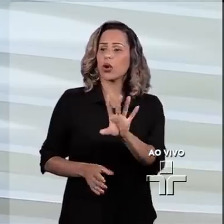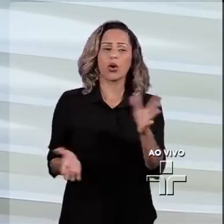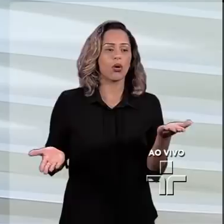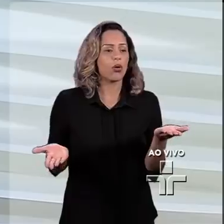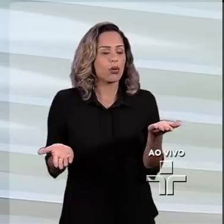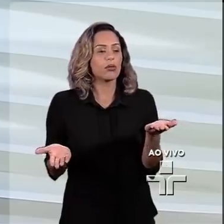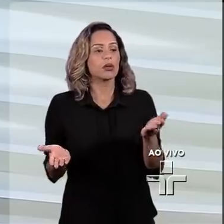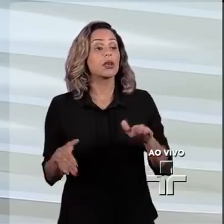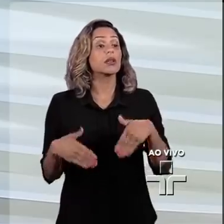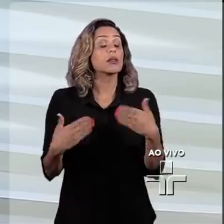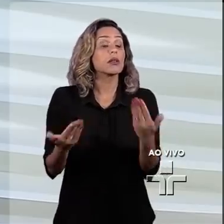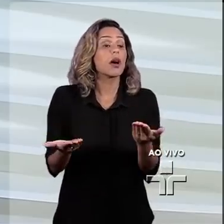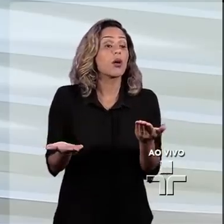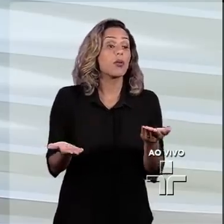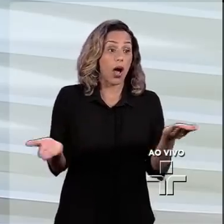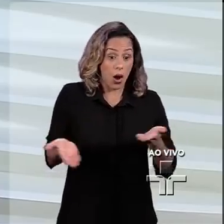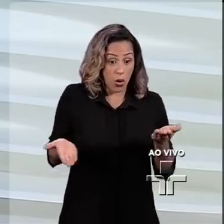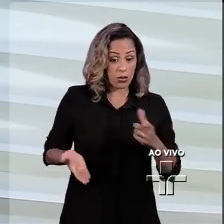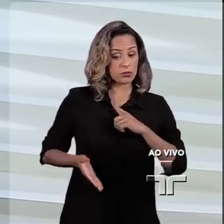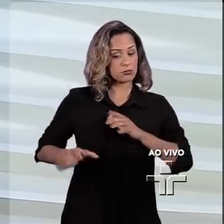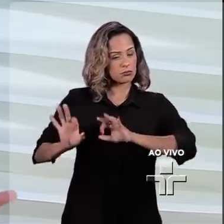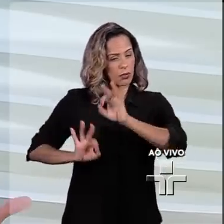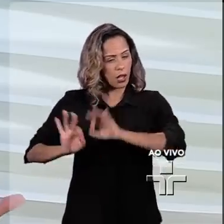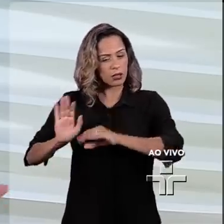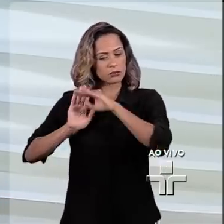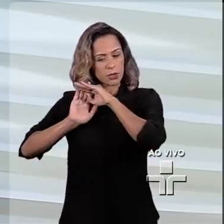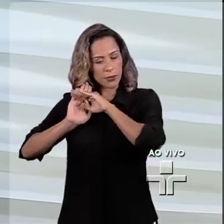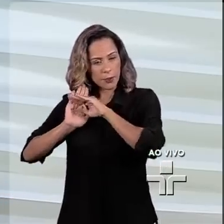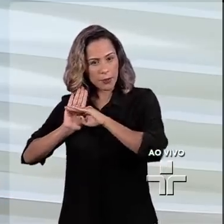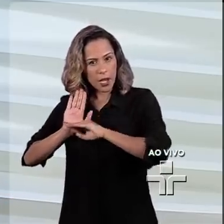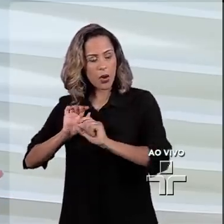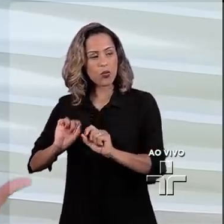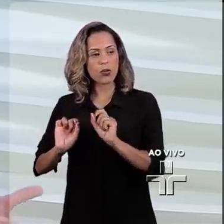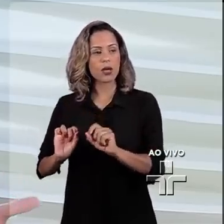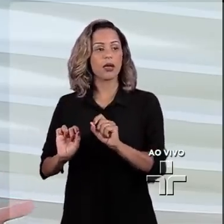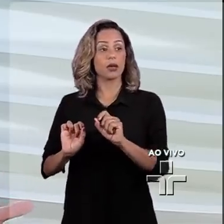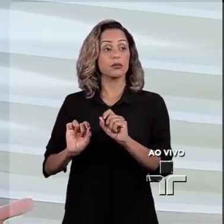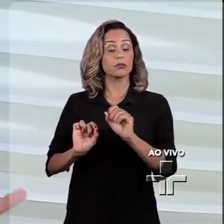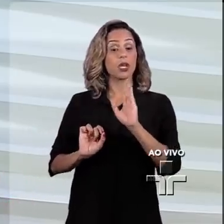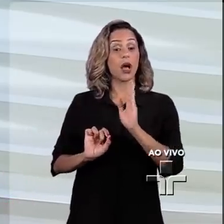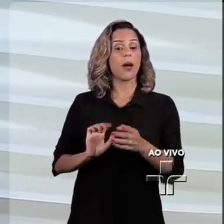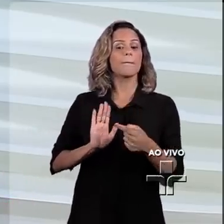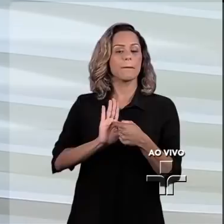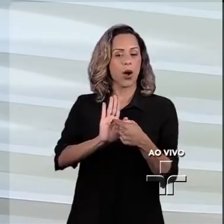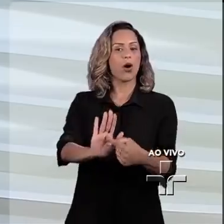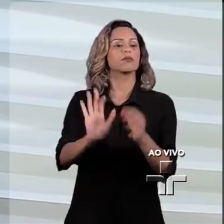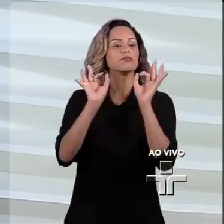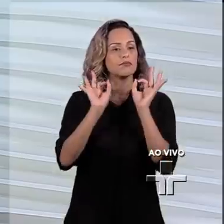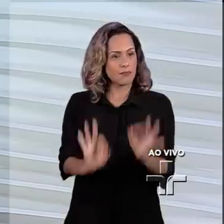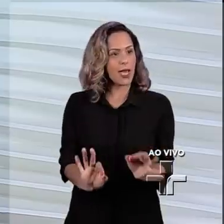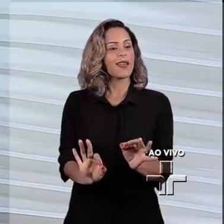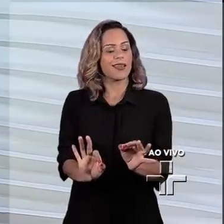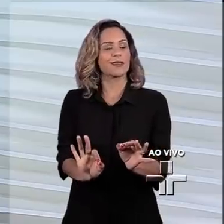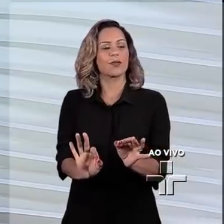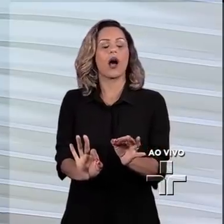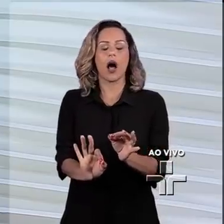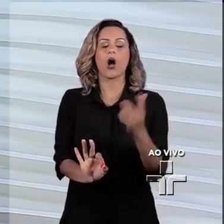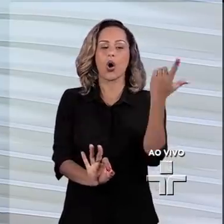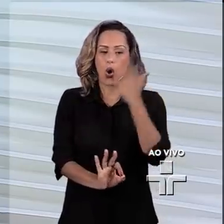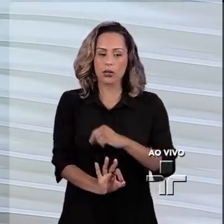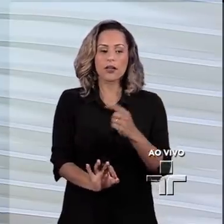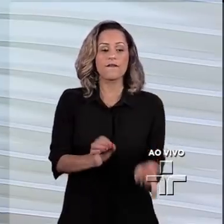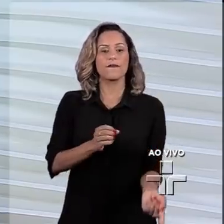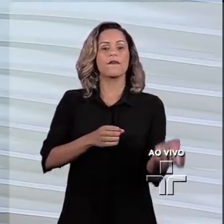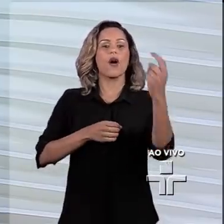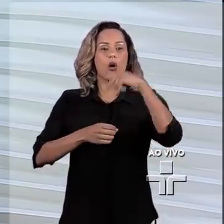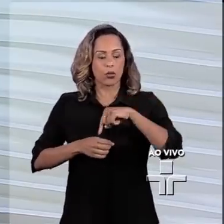com um plano e com algo que dá razão, da efetividade, nós vamos começar a recuperar aquilo